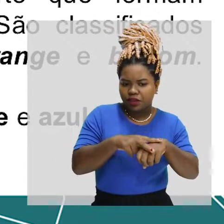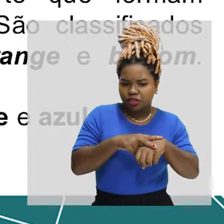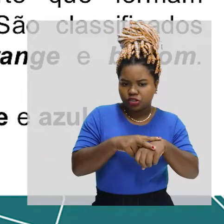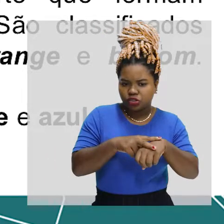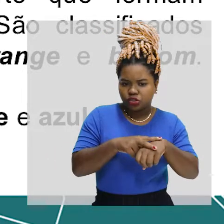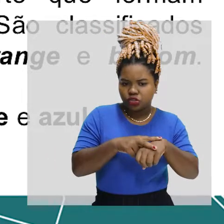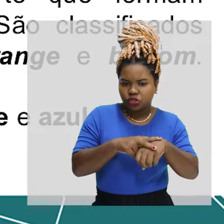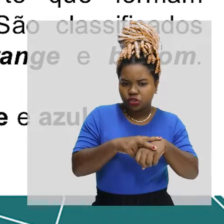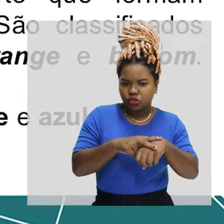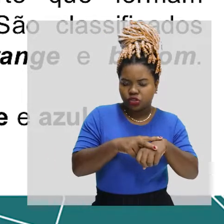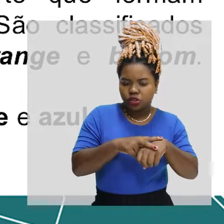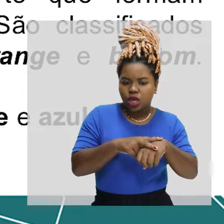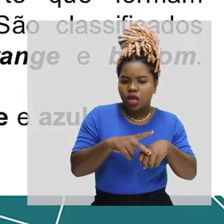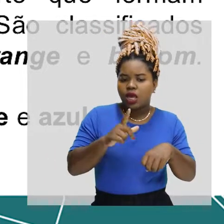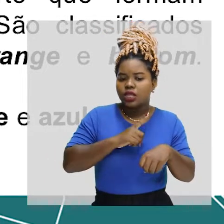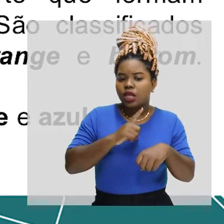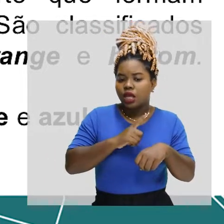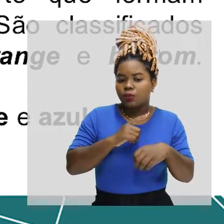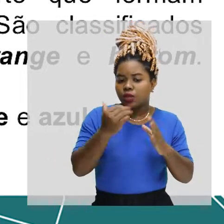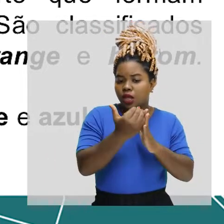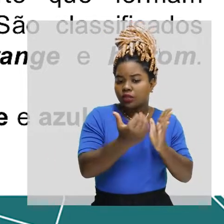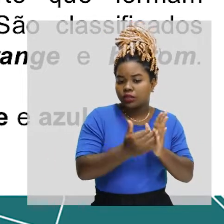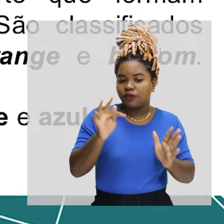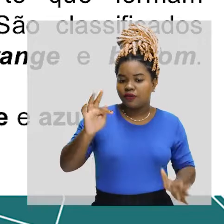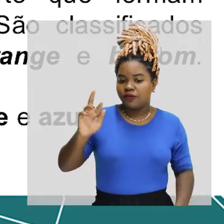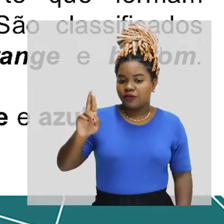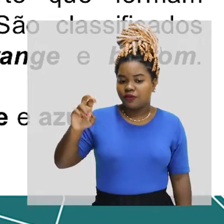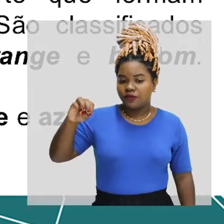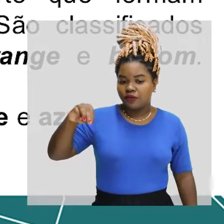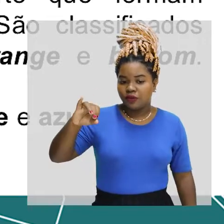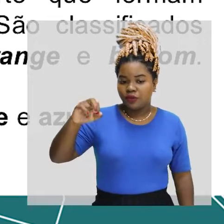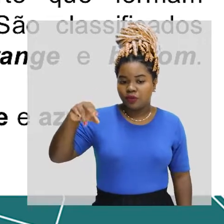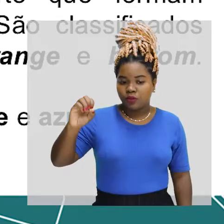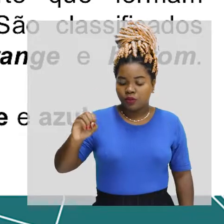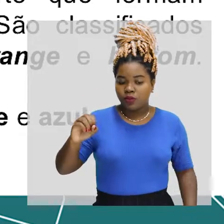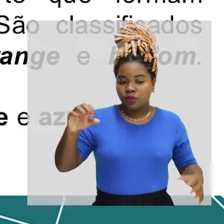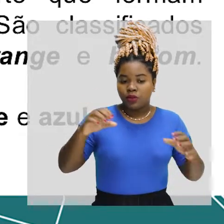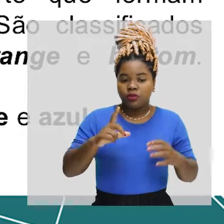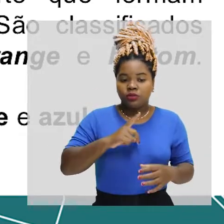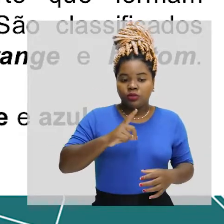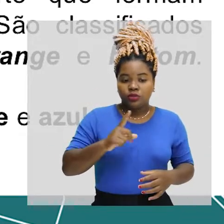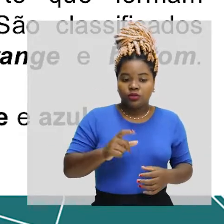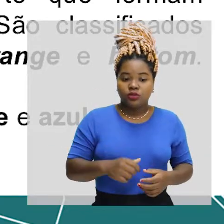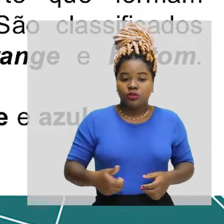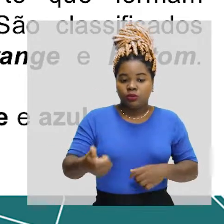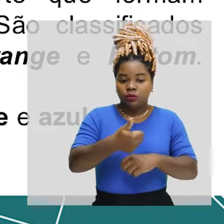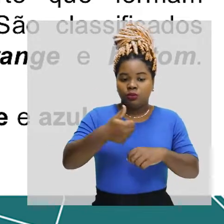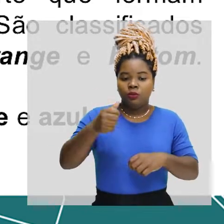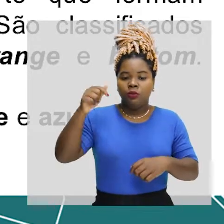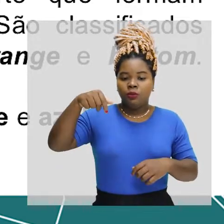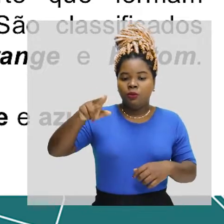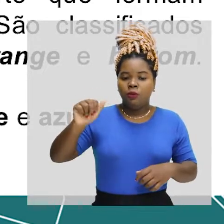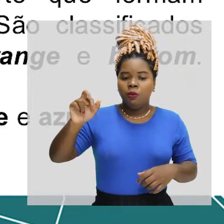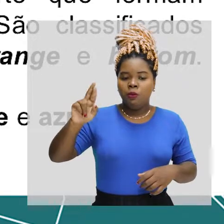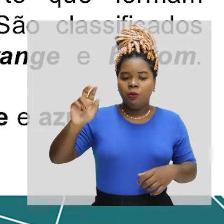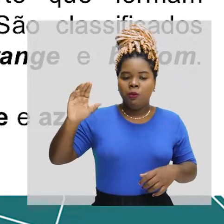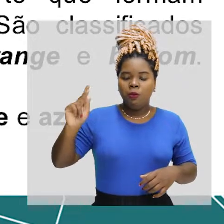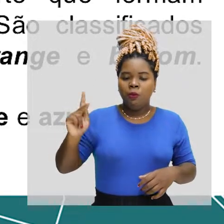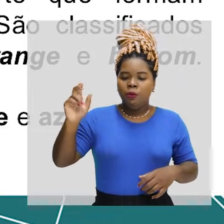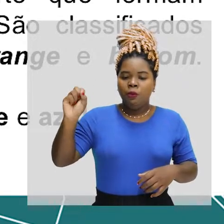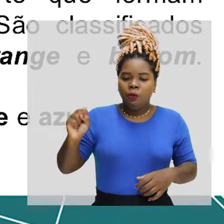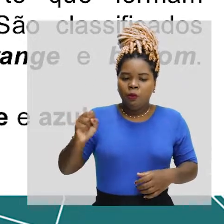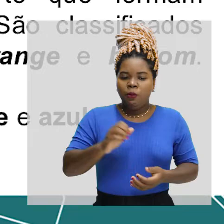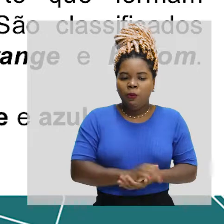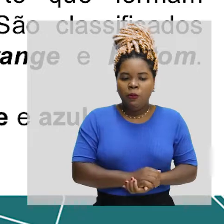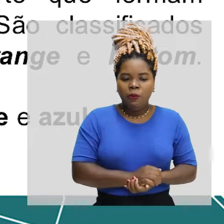férmions, certo? E esses férmions, eles são divididos em quarks, primeira divisão dos férmions, tá ok? Nós